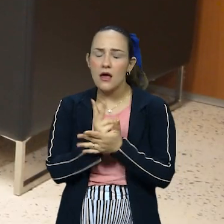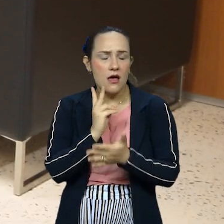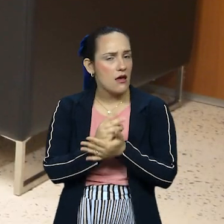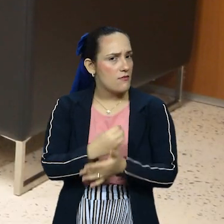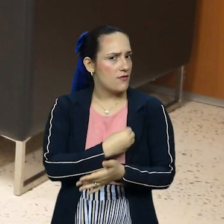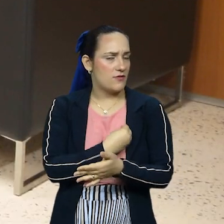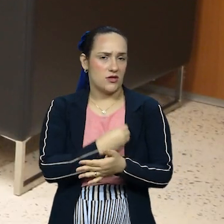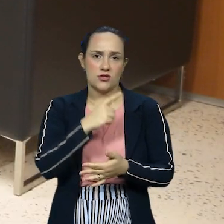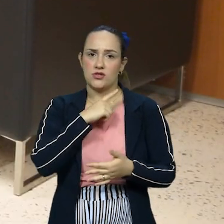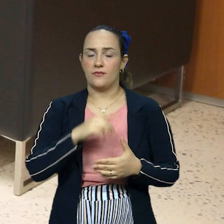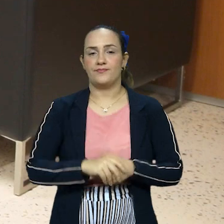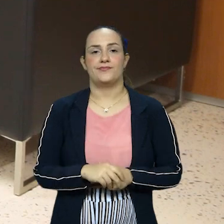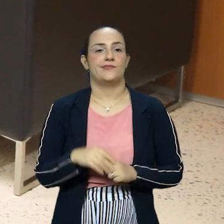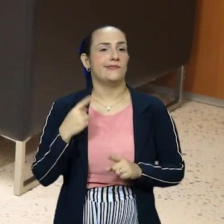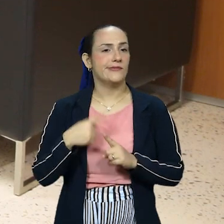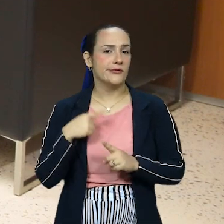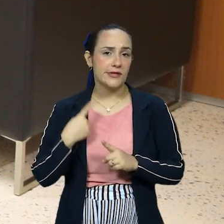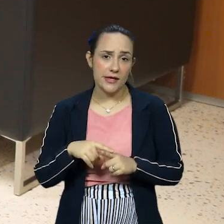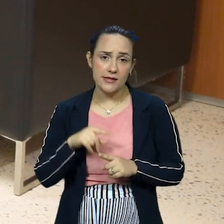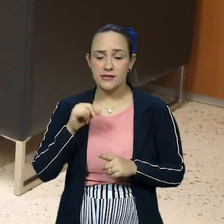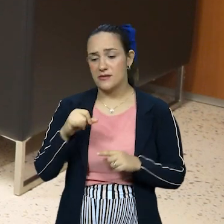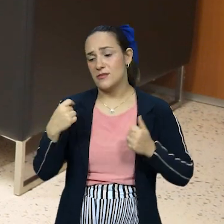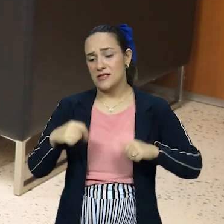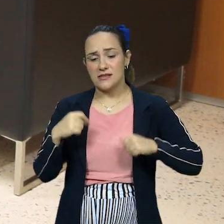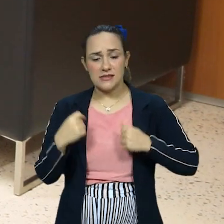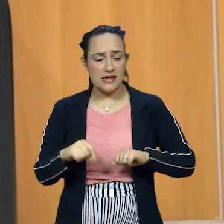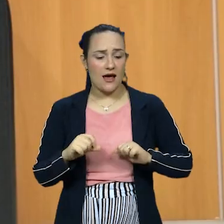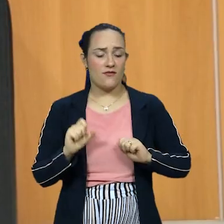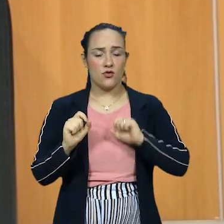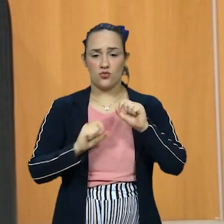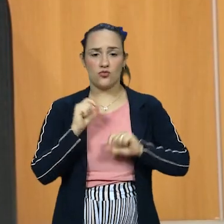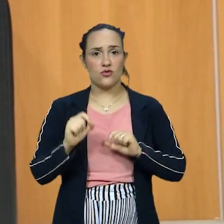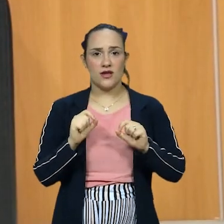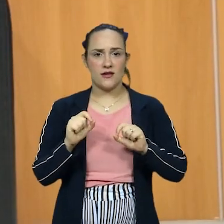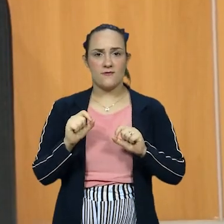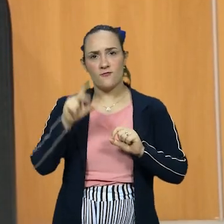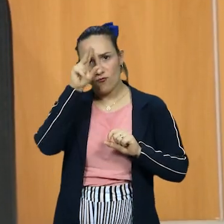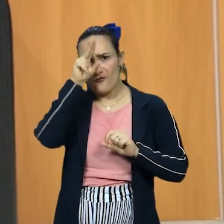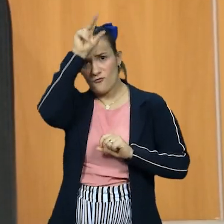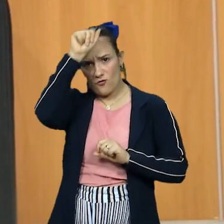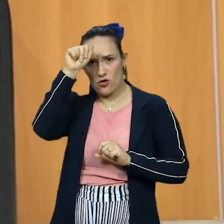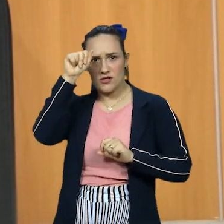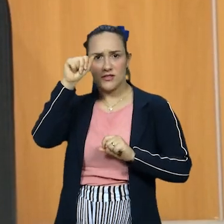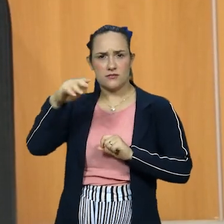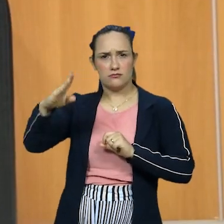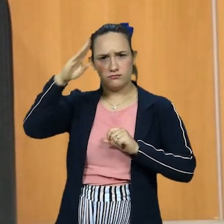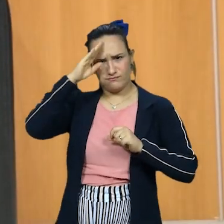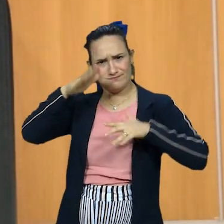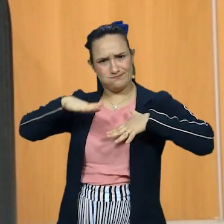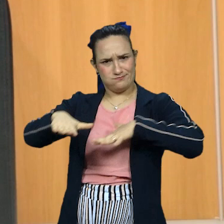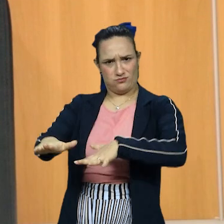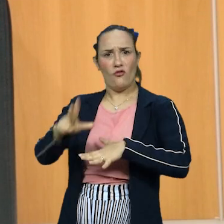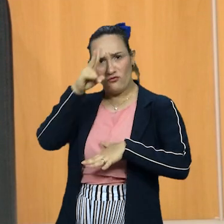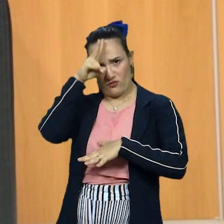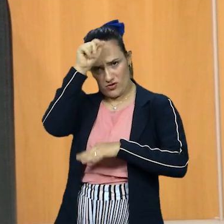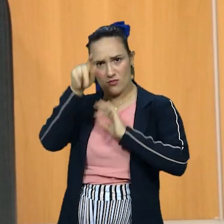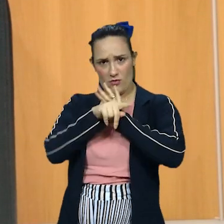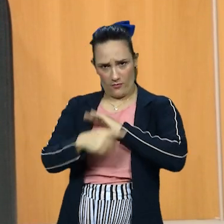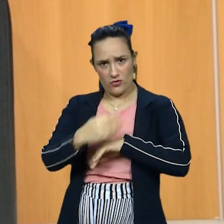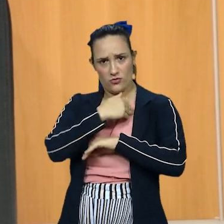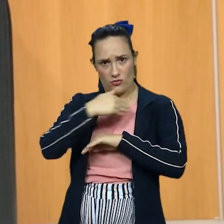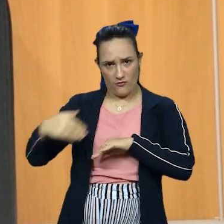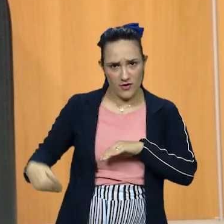existiu, porque sempre precisou, em relação às Forças Armadas, ao poder de força do